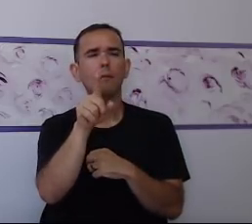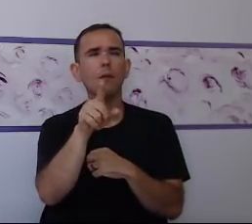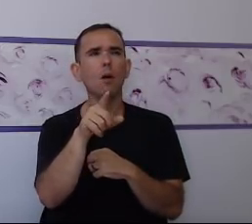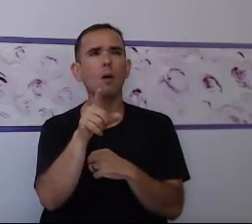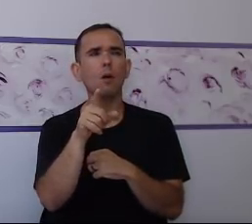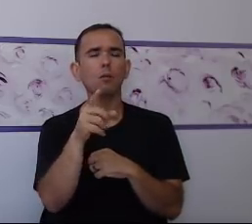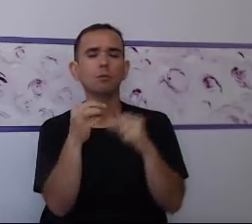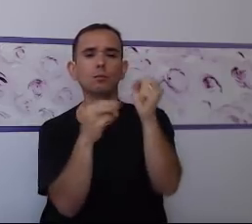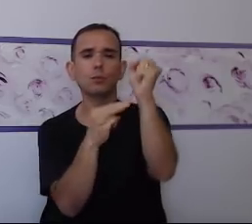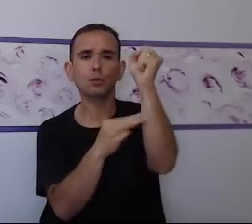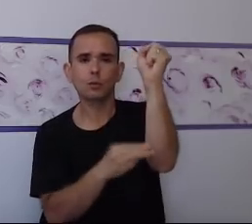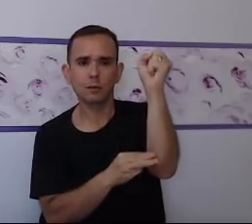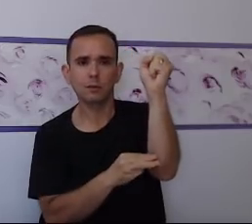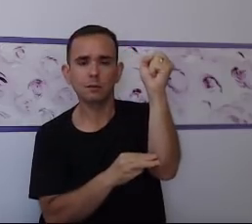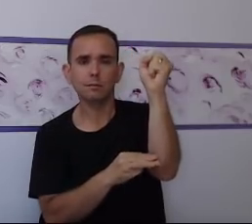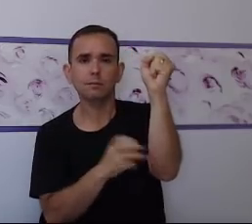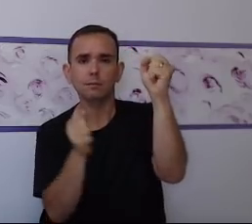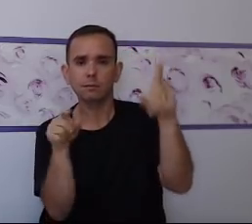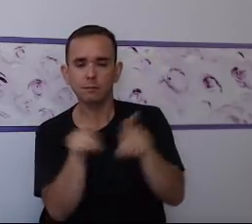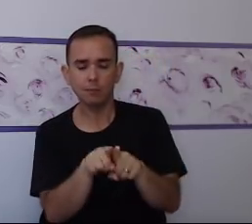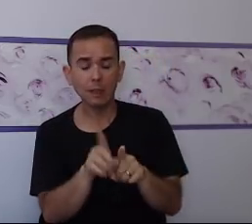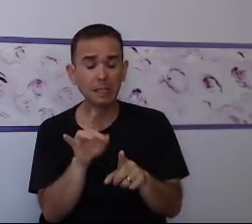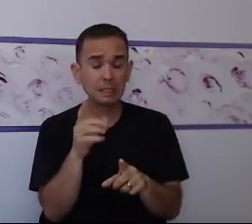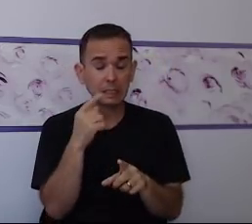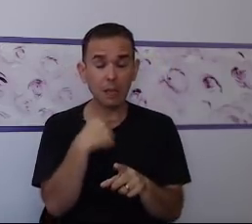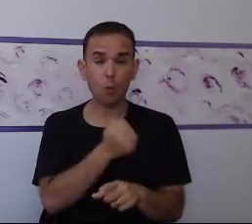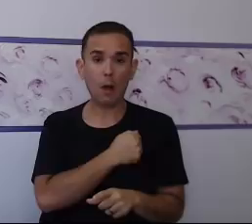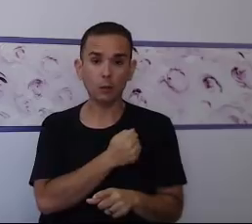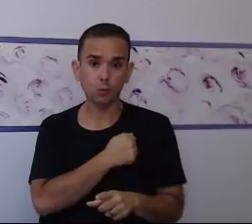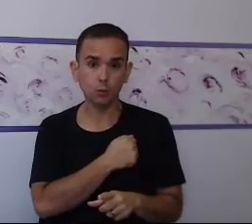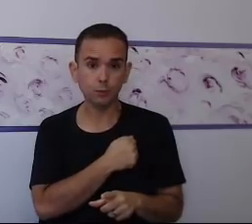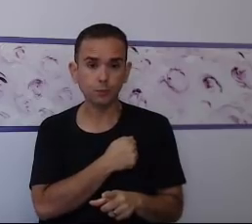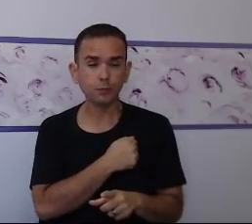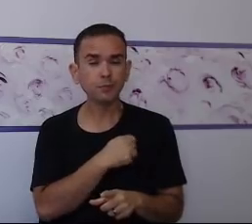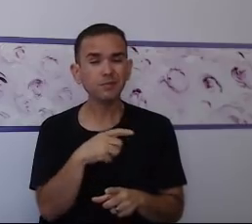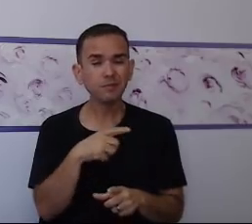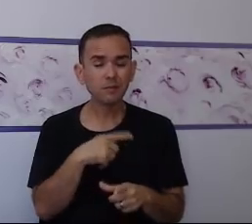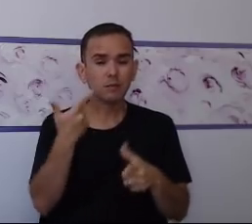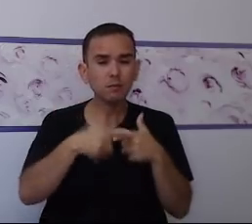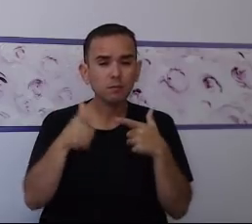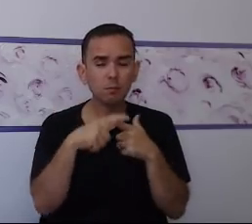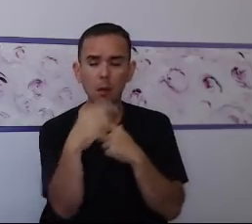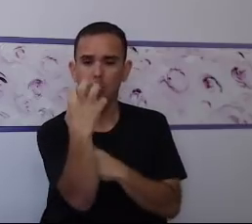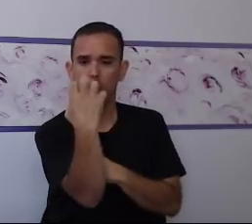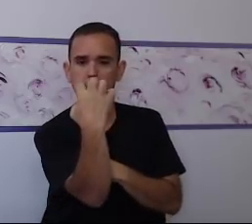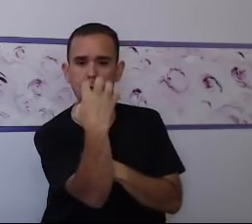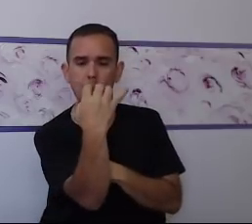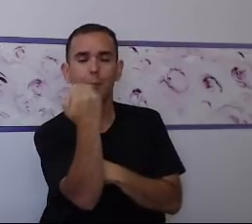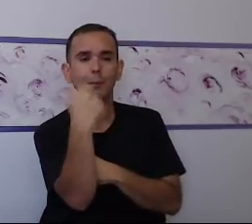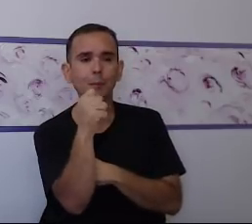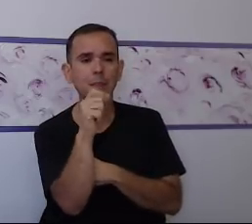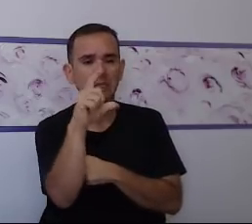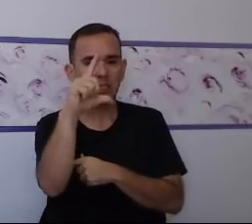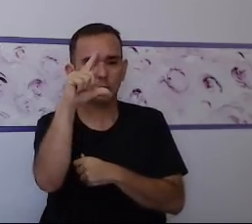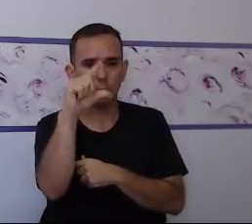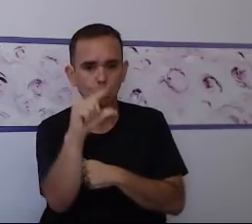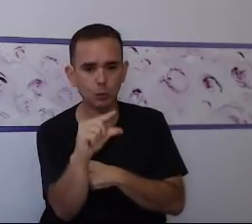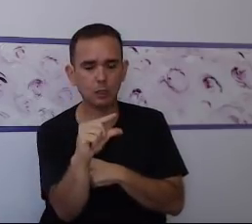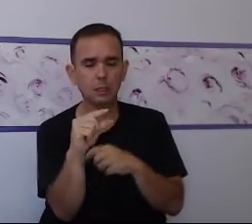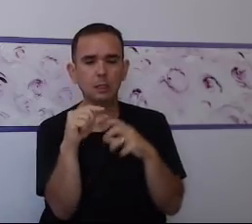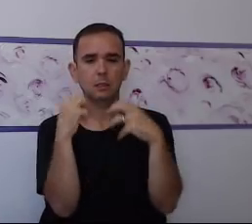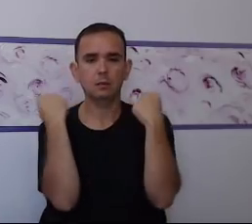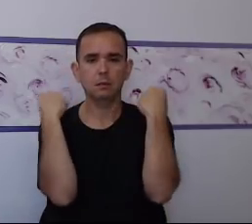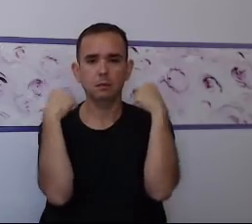pela fraqueza muscular. Então, se eu tenho um aluno que possui lesão nesse lobo, eu tenho que diminuir a quantidade de